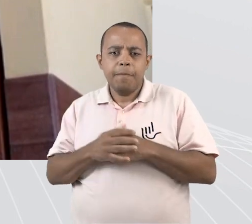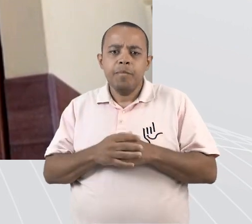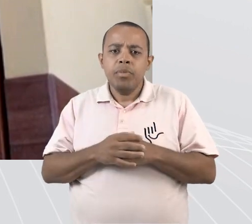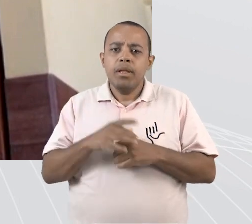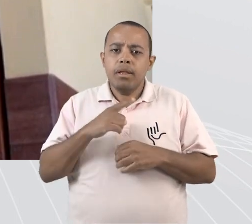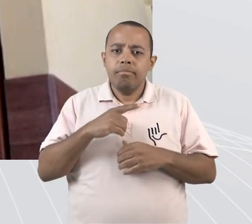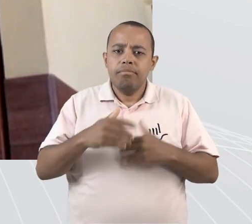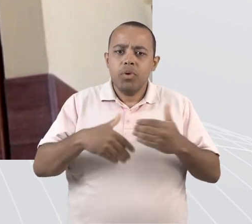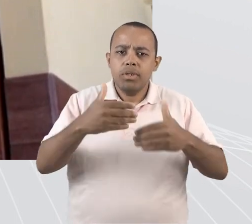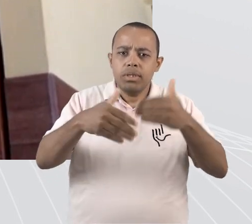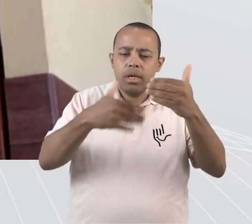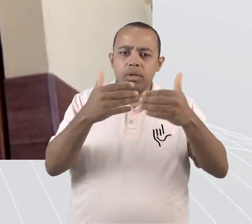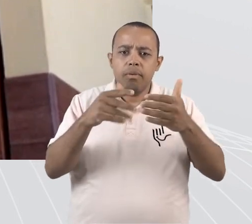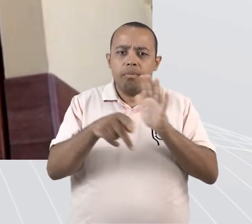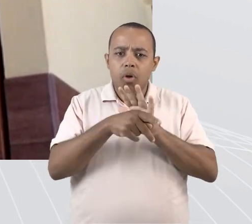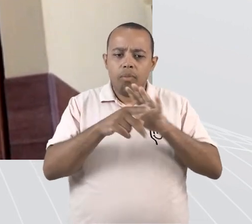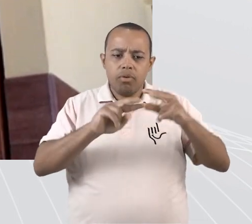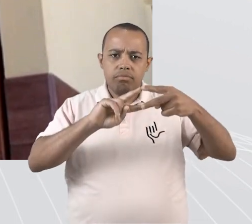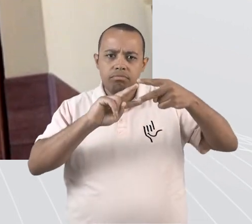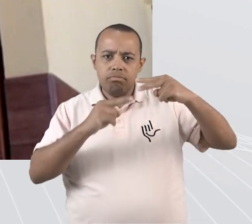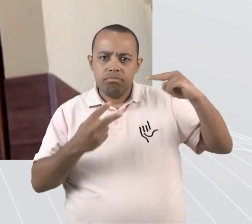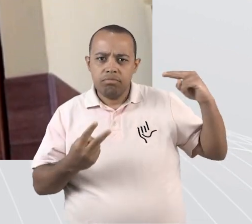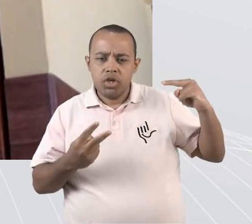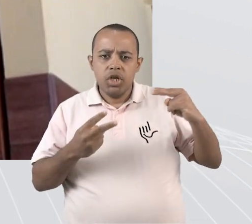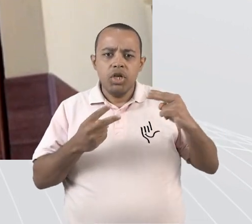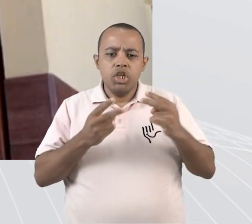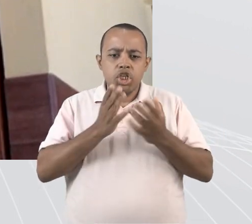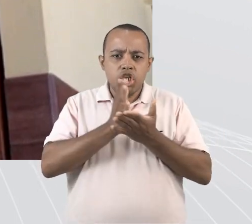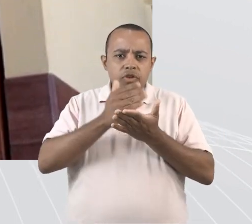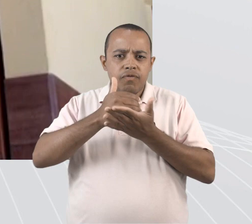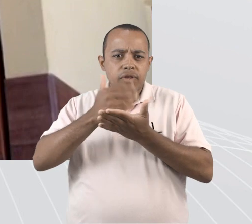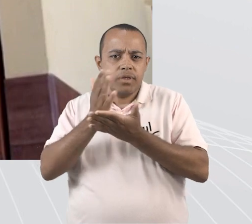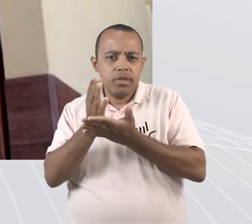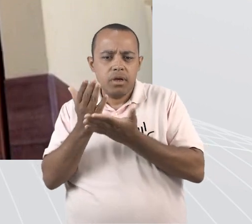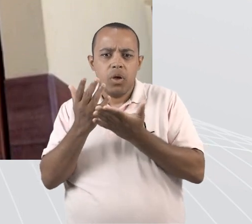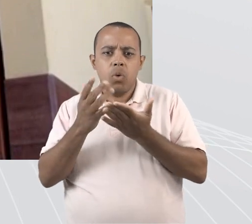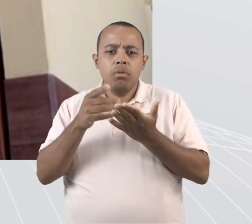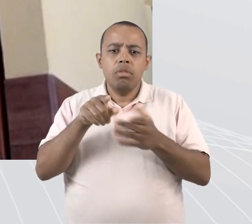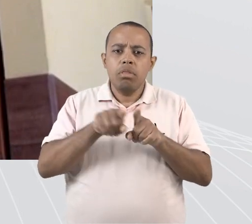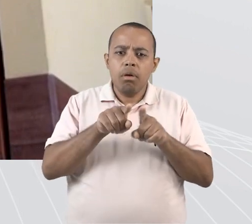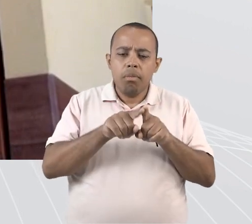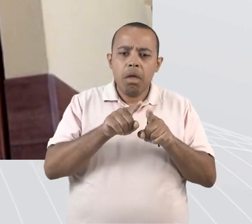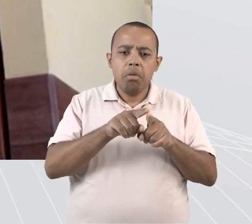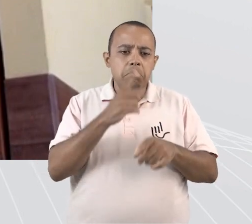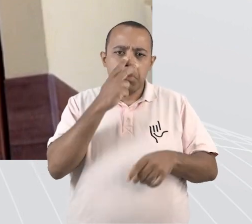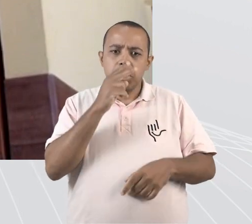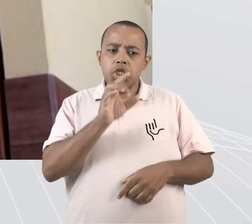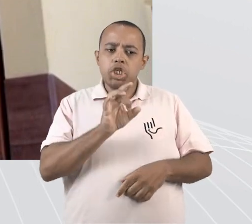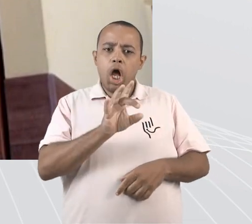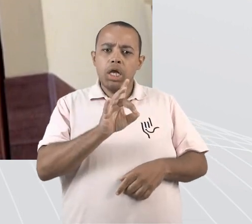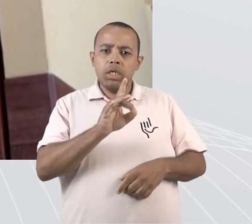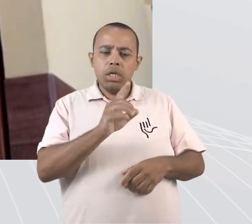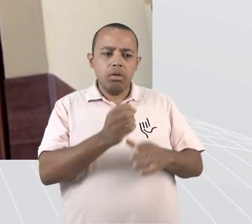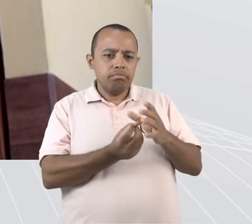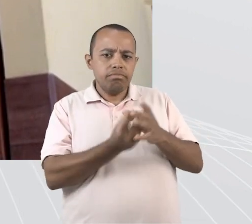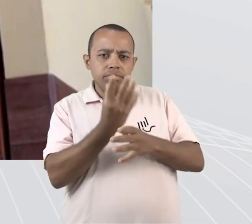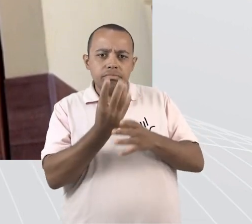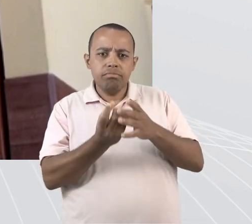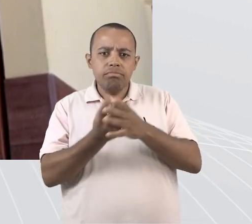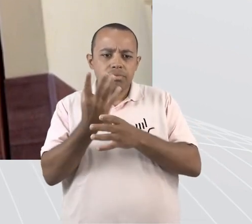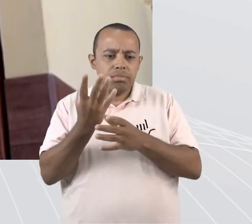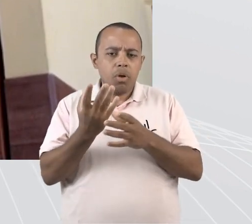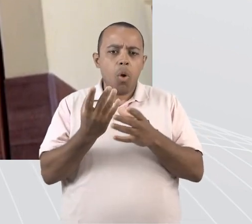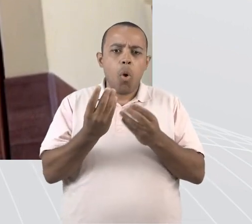a gente tem um processo que se chama deriva genética, que é um processo aleatório, né, porque é aleatório essa fusão aí